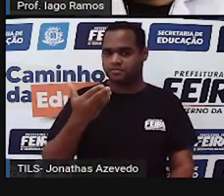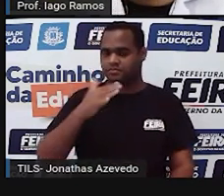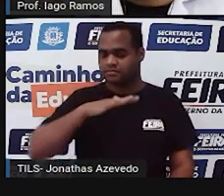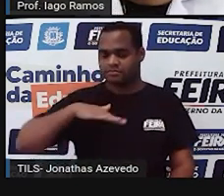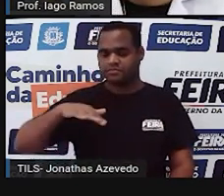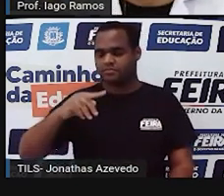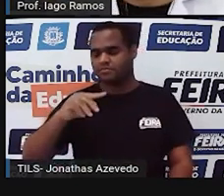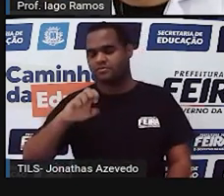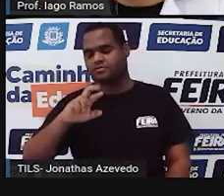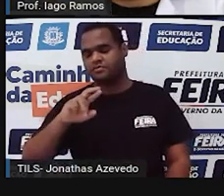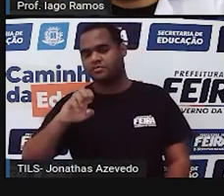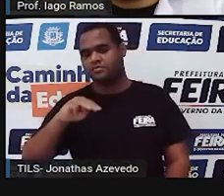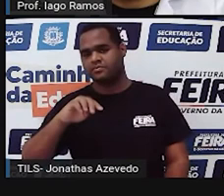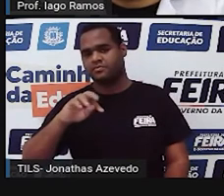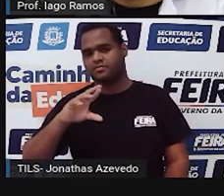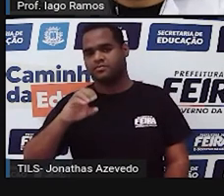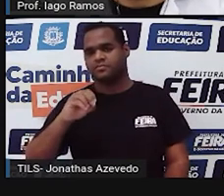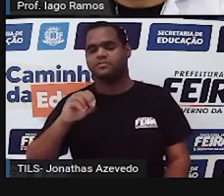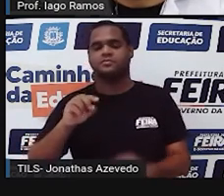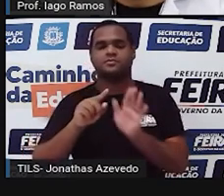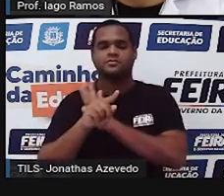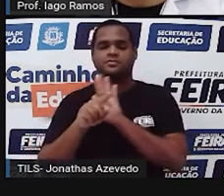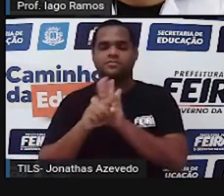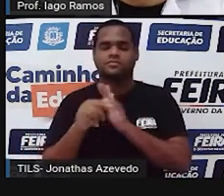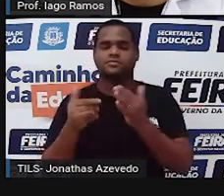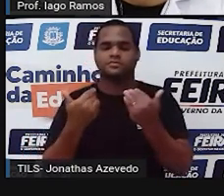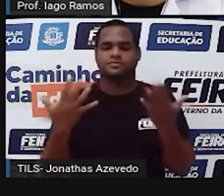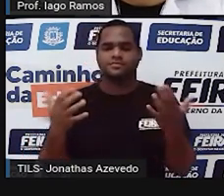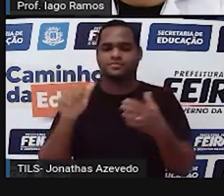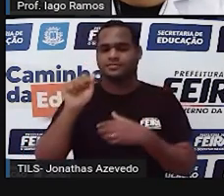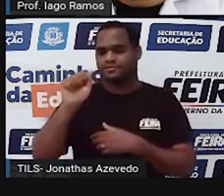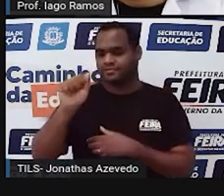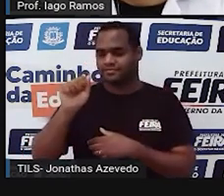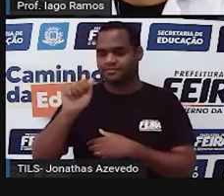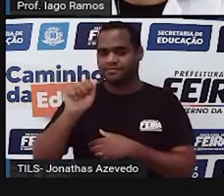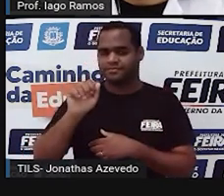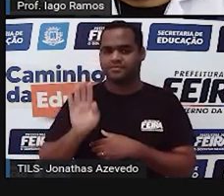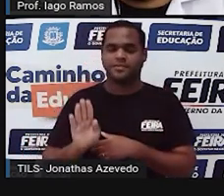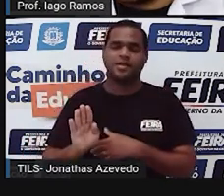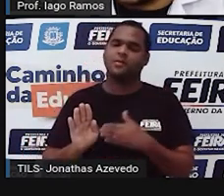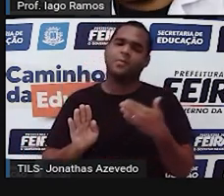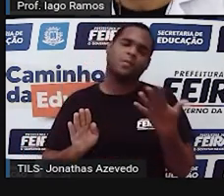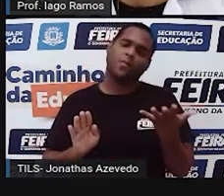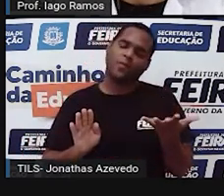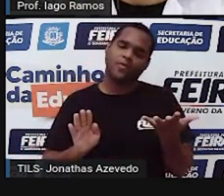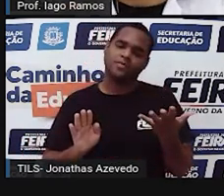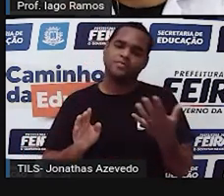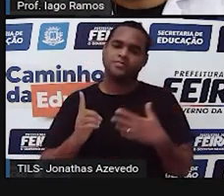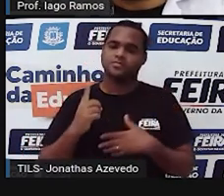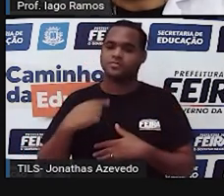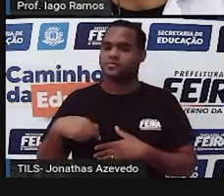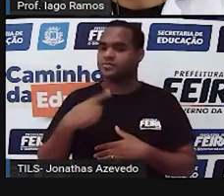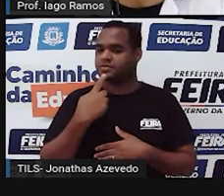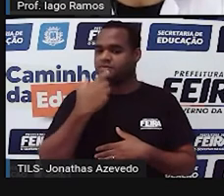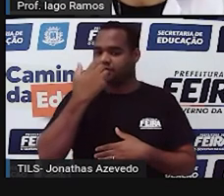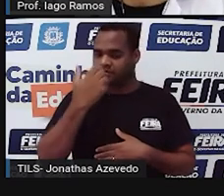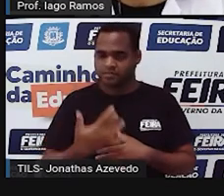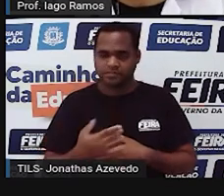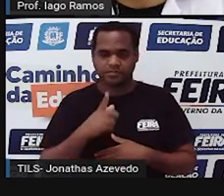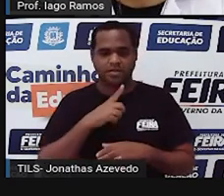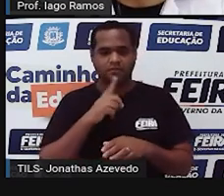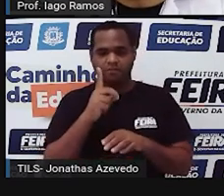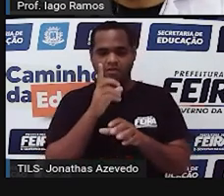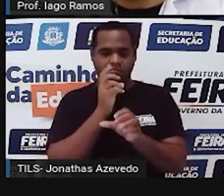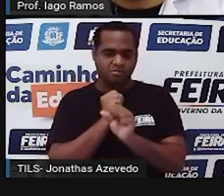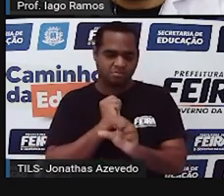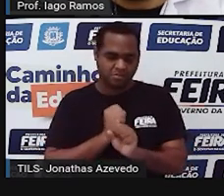aí é para qual dessas perguntas pergunta da letra ao pergunta da letra B eu tô falando e você tá calculando